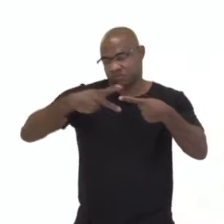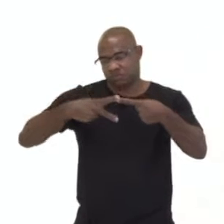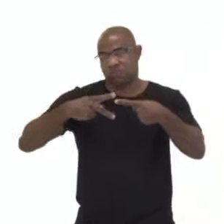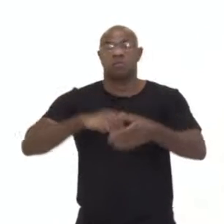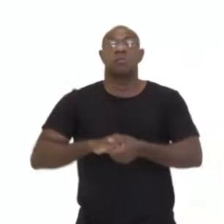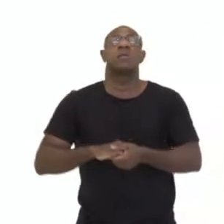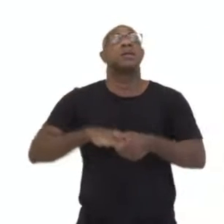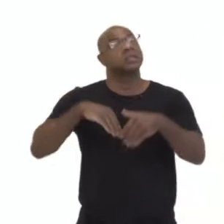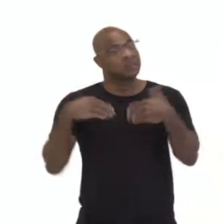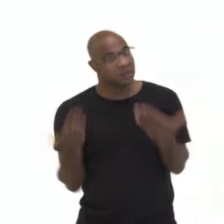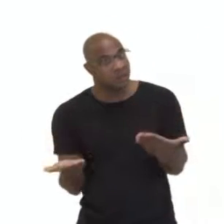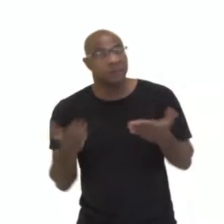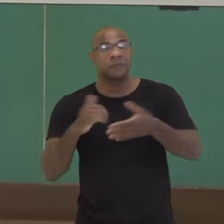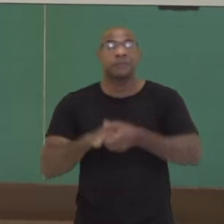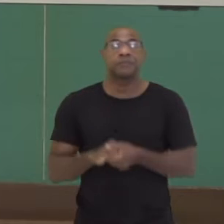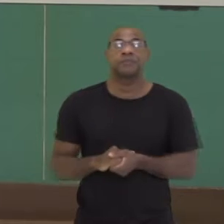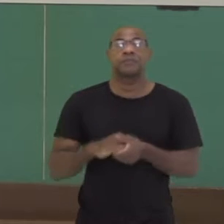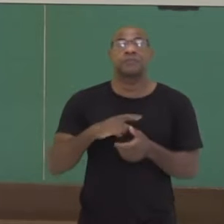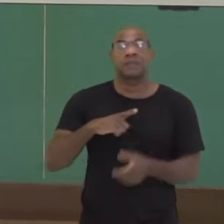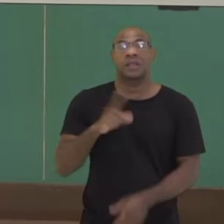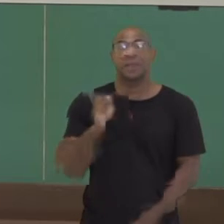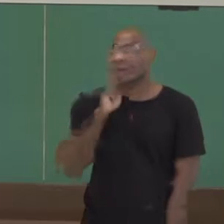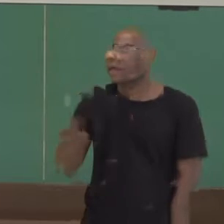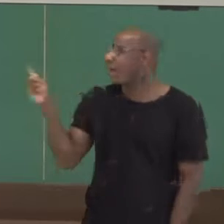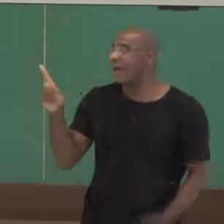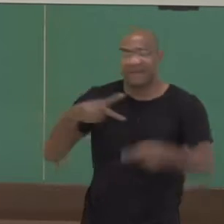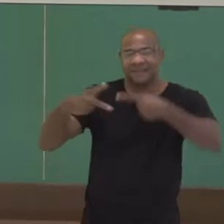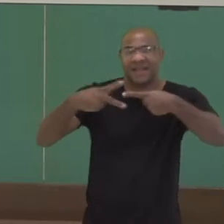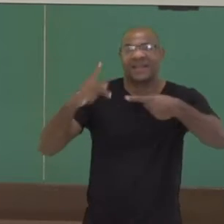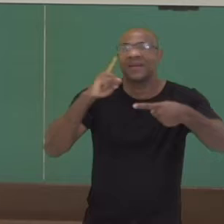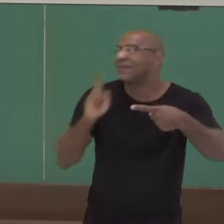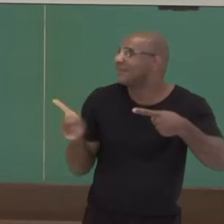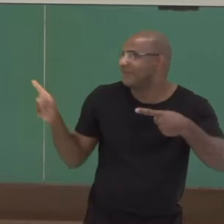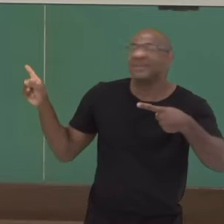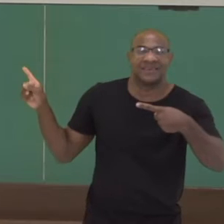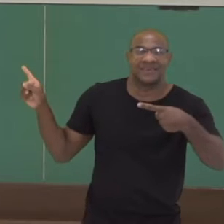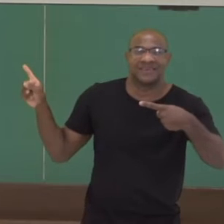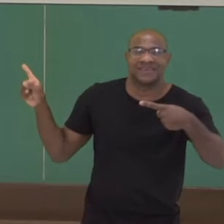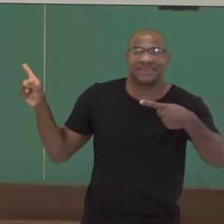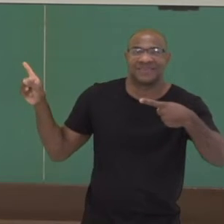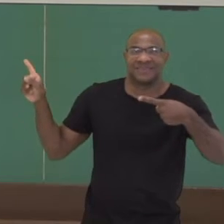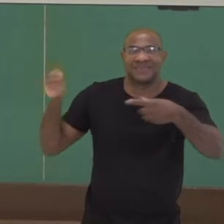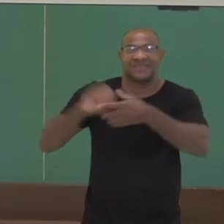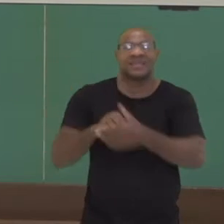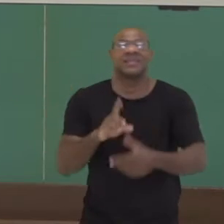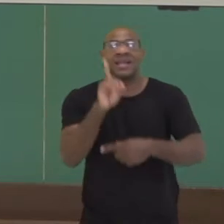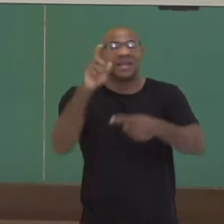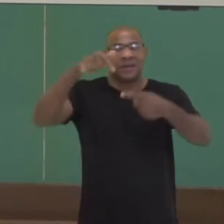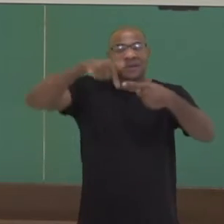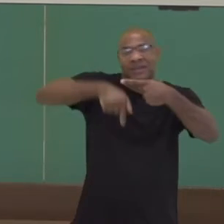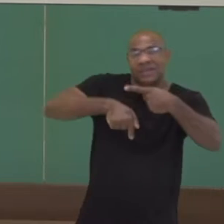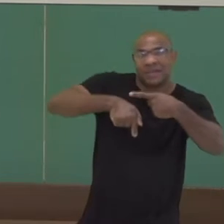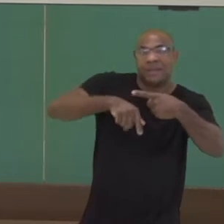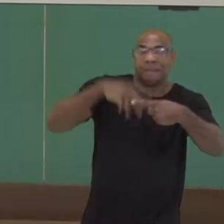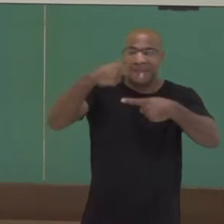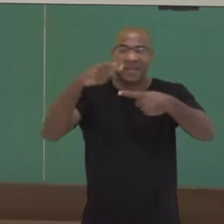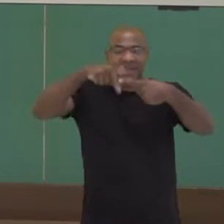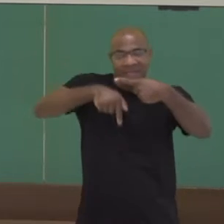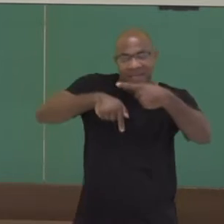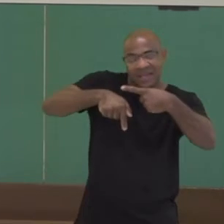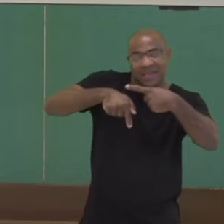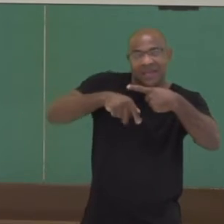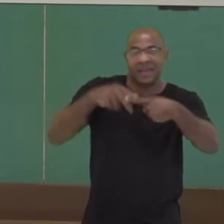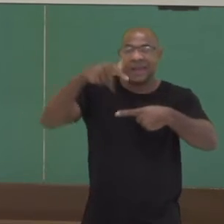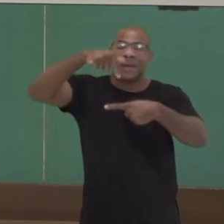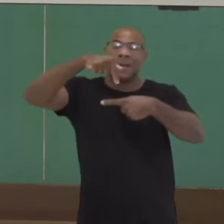Ou seja, essa seria uma fração, P sobre Q, onde o valor P, que é a parte